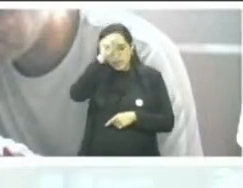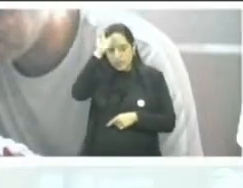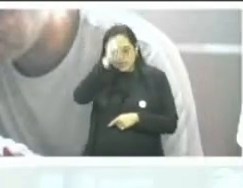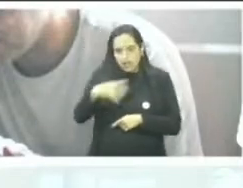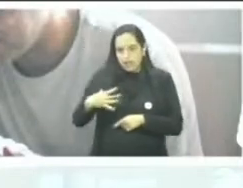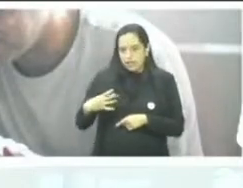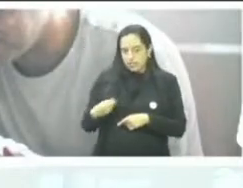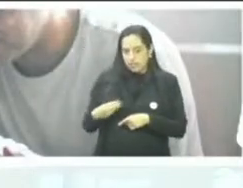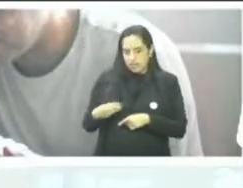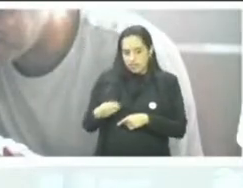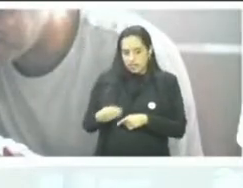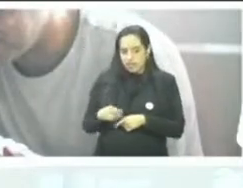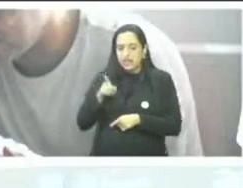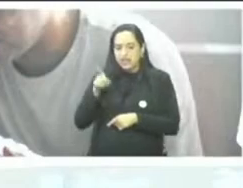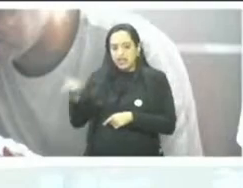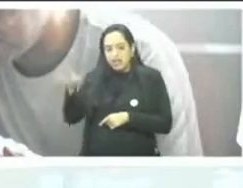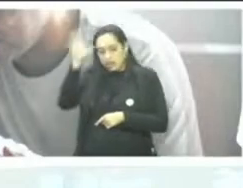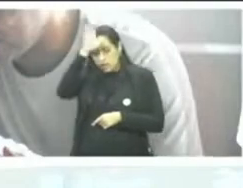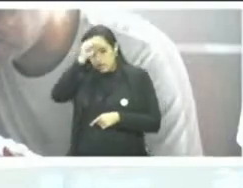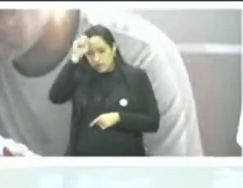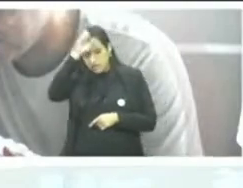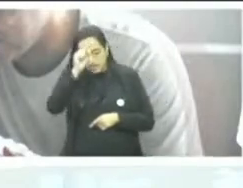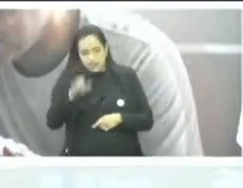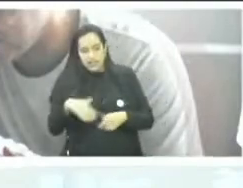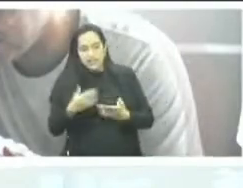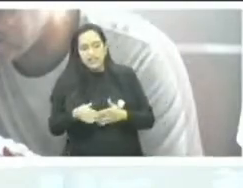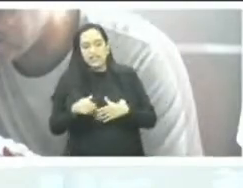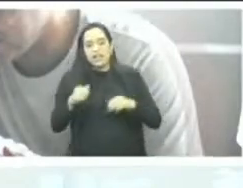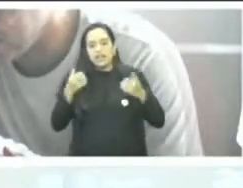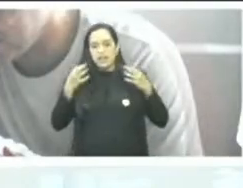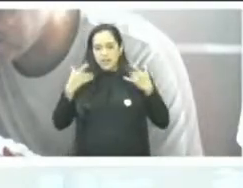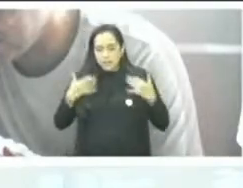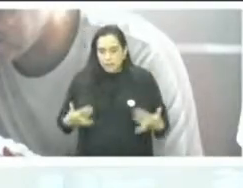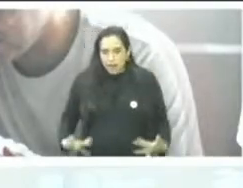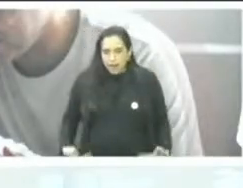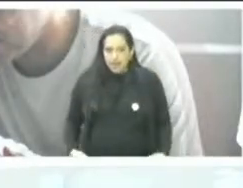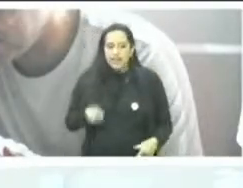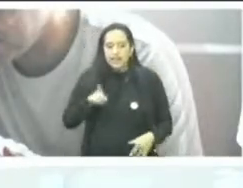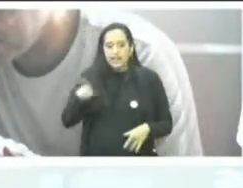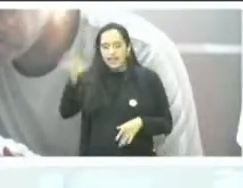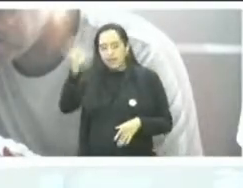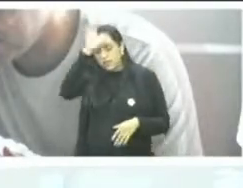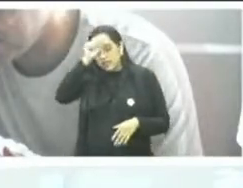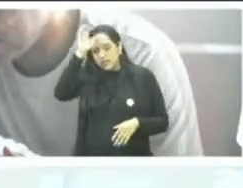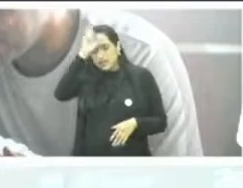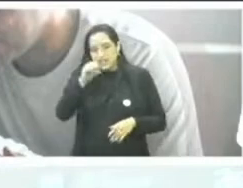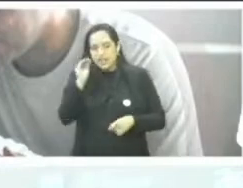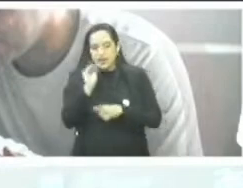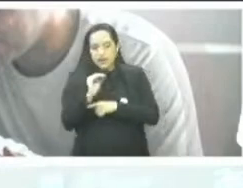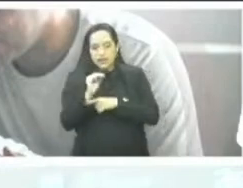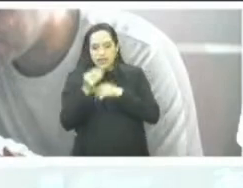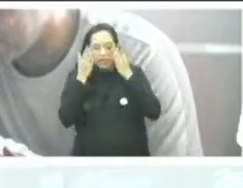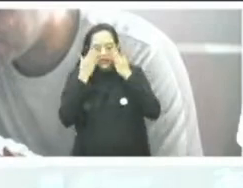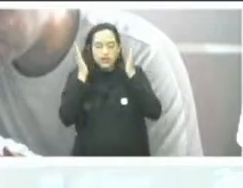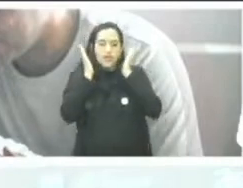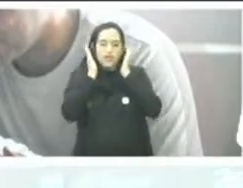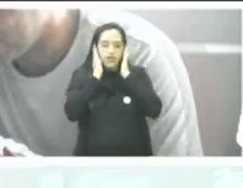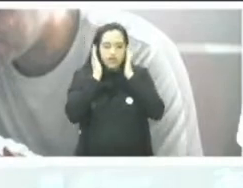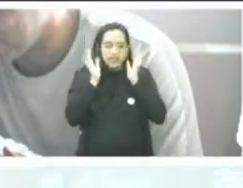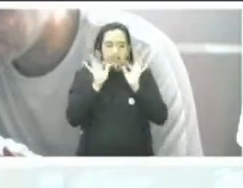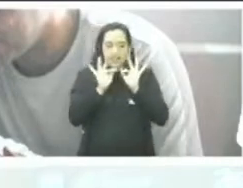amamentar, foi lá dentro que eu aprendi a dar o primeiro banho, foi lá que eu aprendi a cuidar dos olhos, do ouvido, detalhes